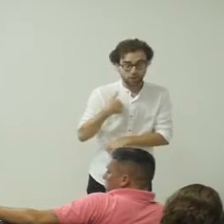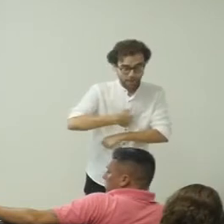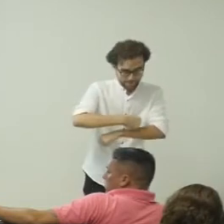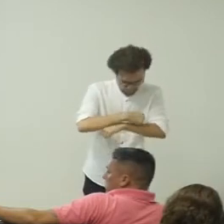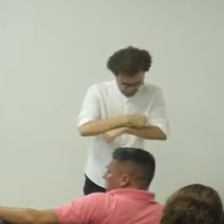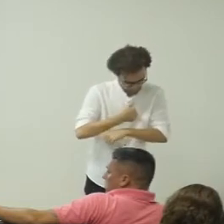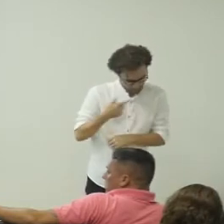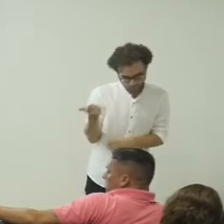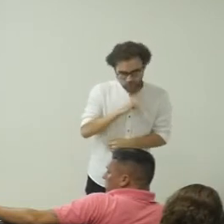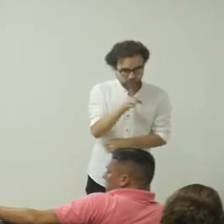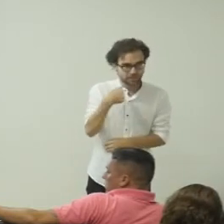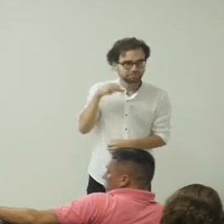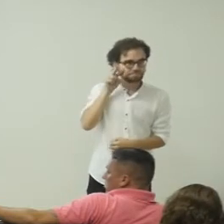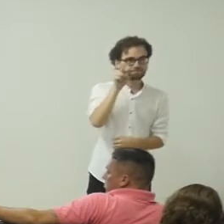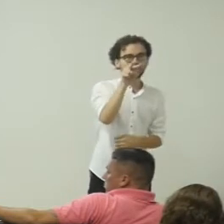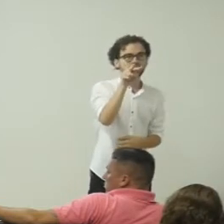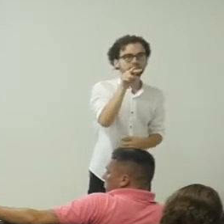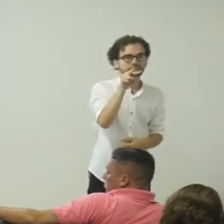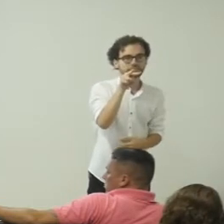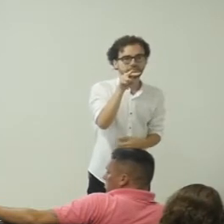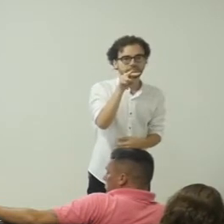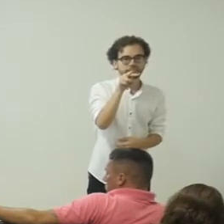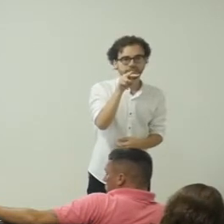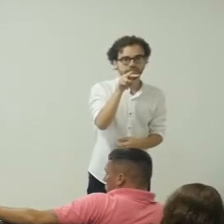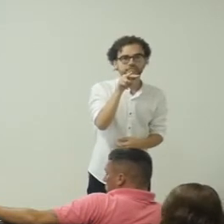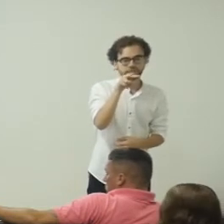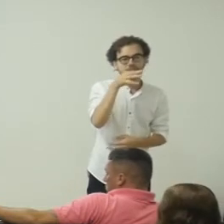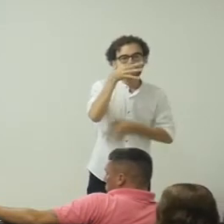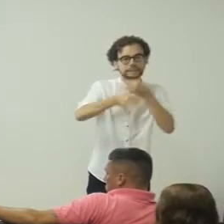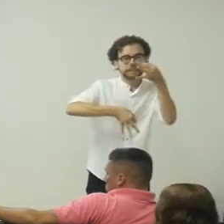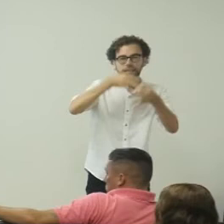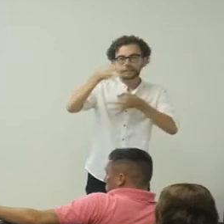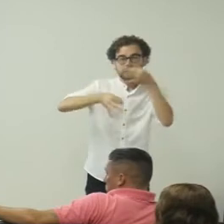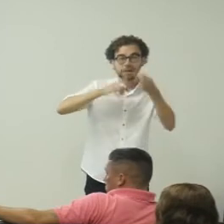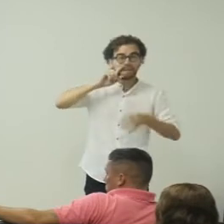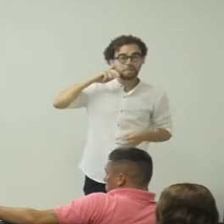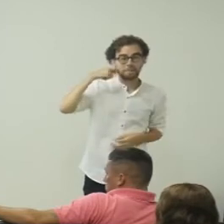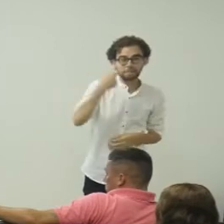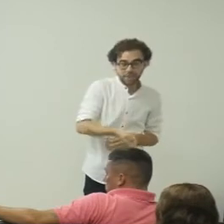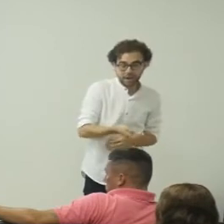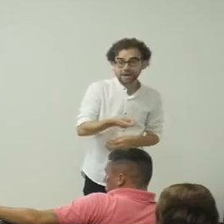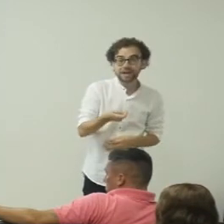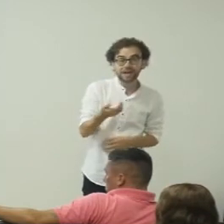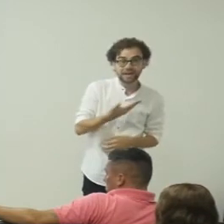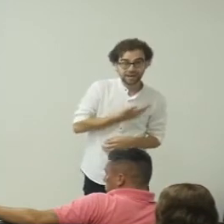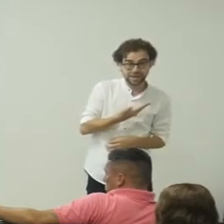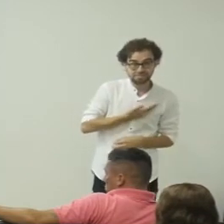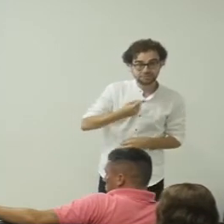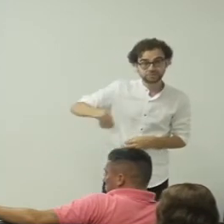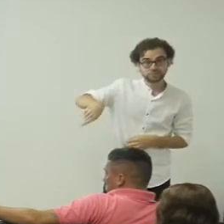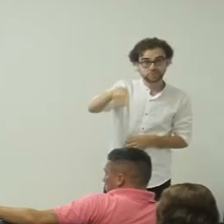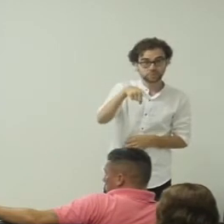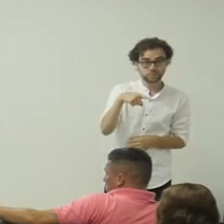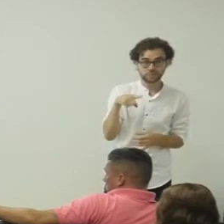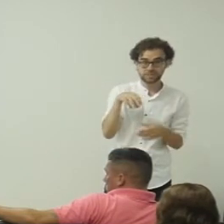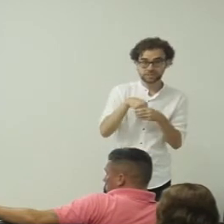para não ter que aturar isto. Além de comentários machistas dos meus colegas de sala de aula. Eu, como